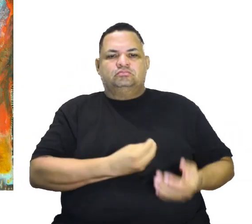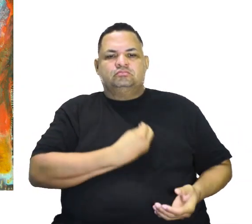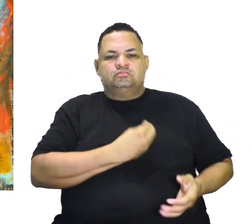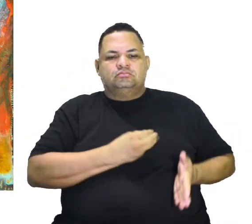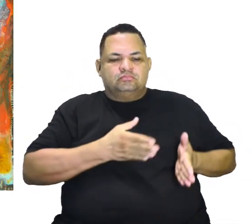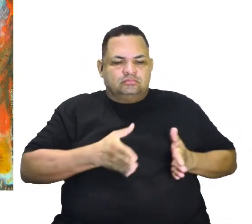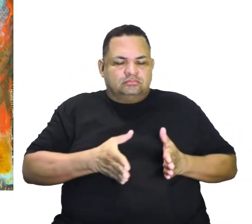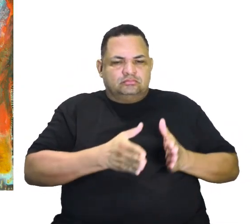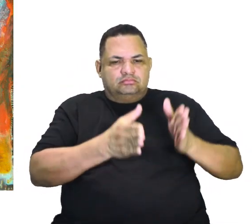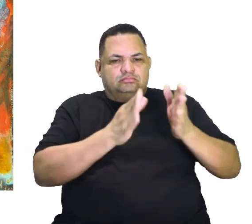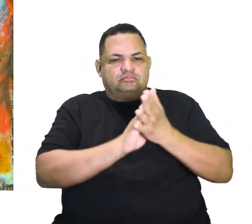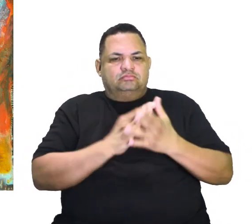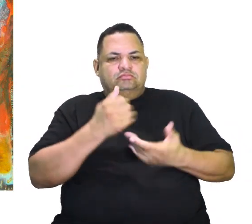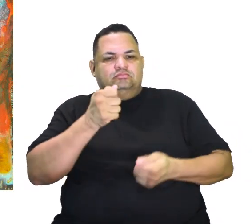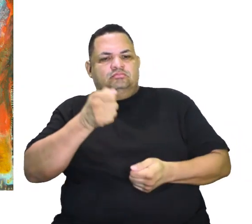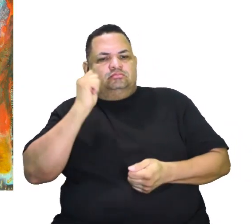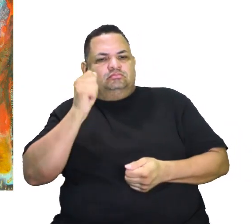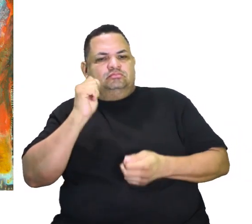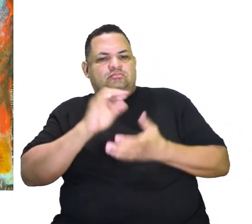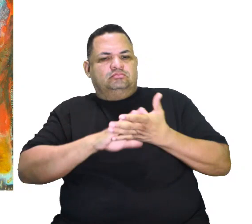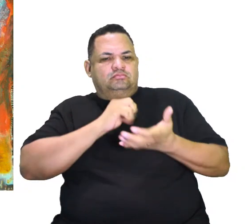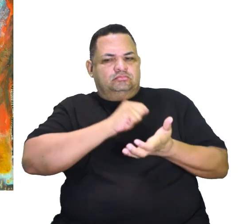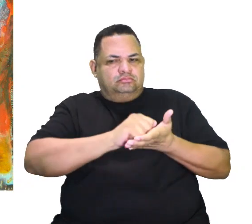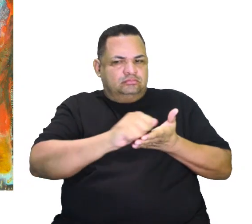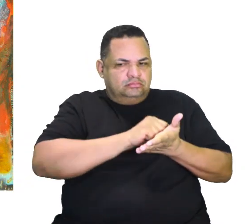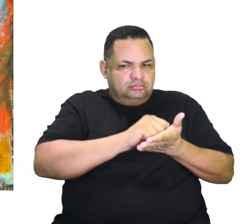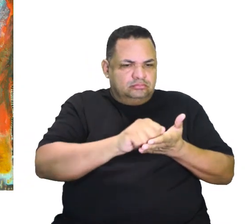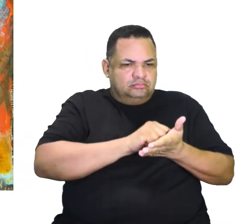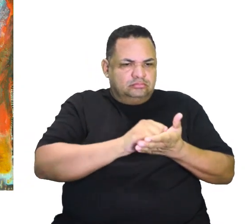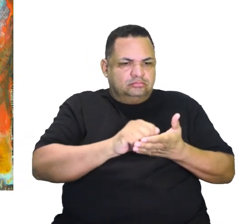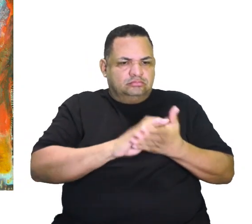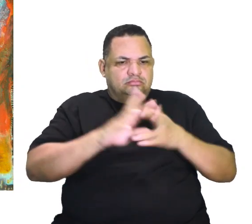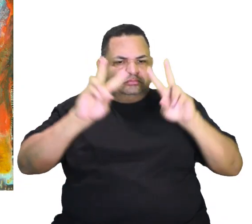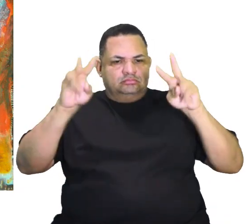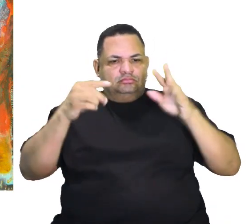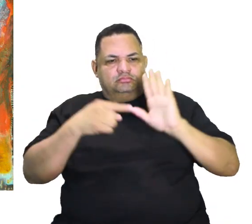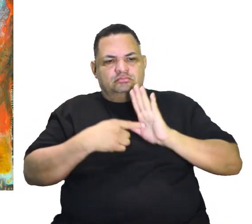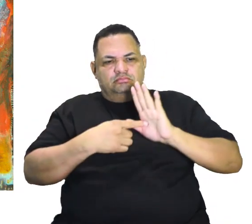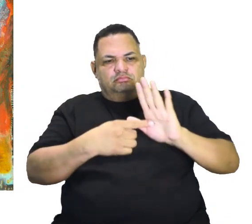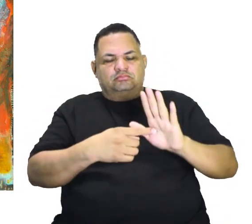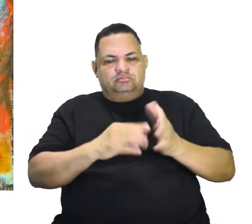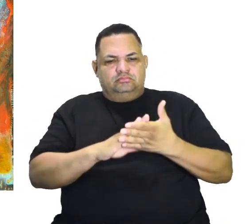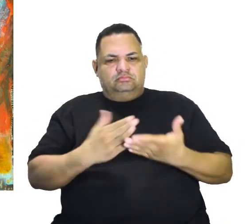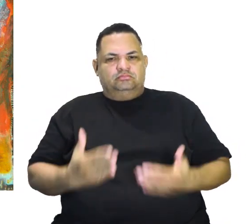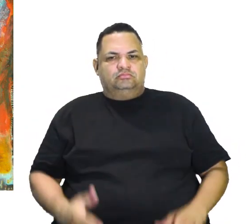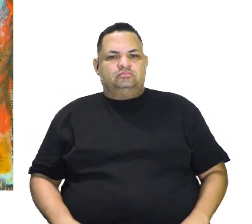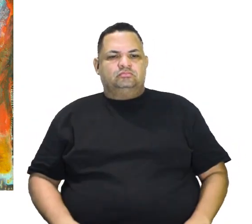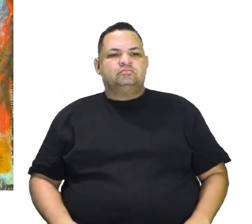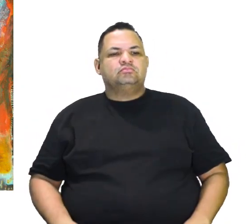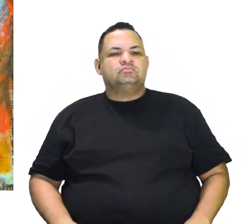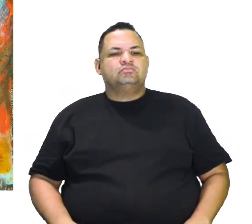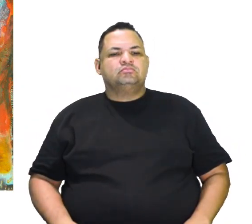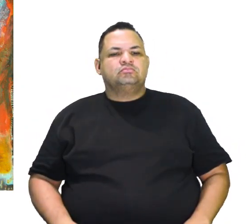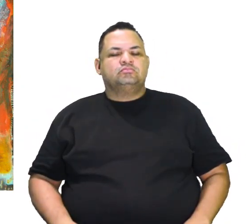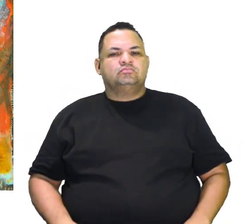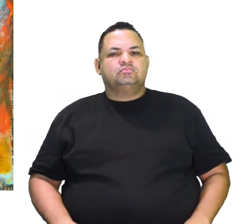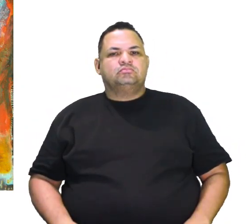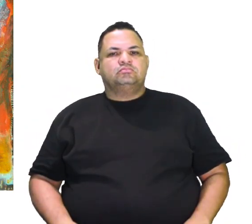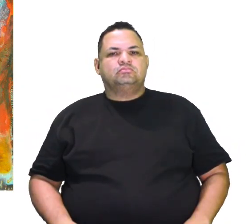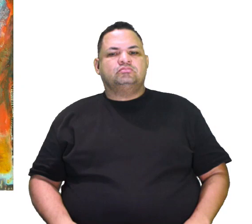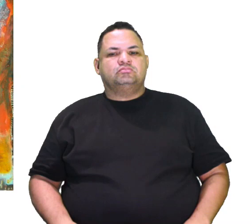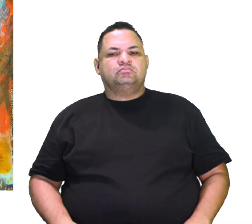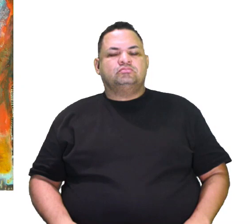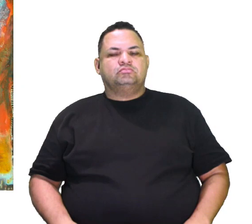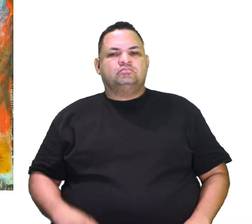das comunidades ribeirinhas, também indígenas, pescadores, lavadeiras, são os temas retratados por